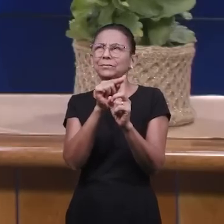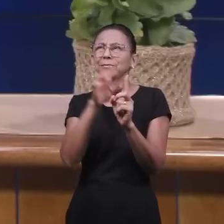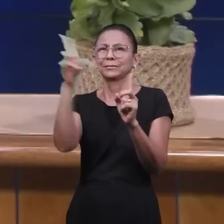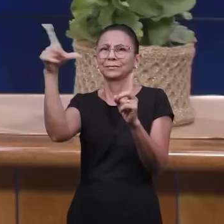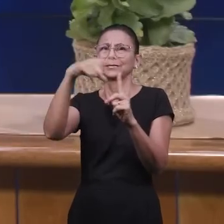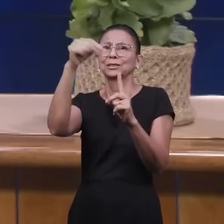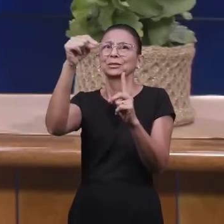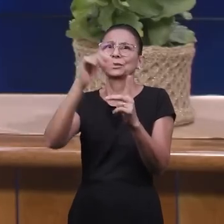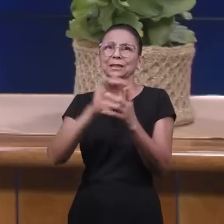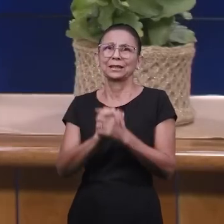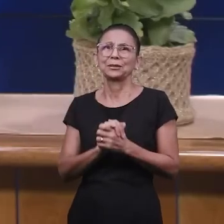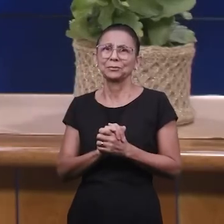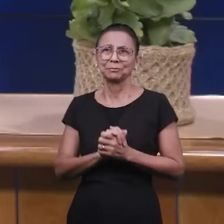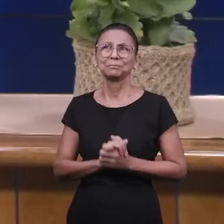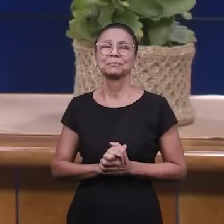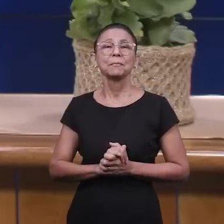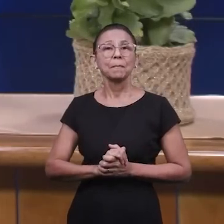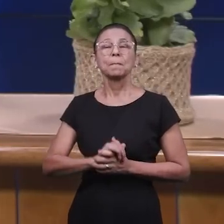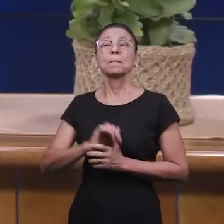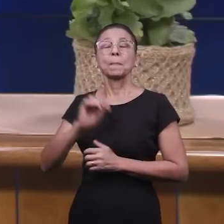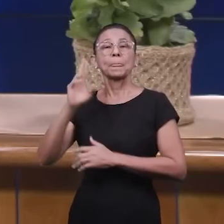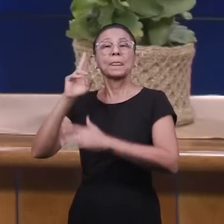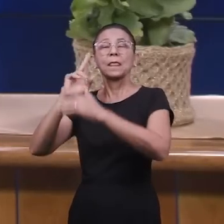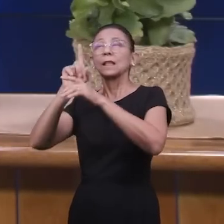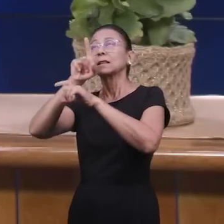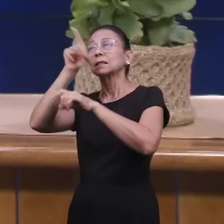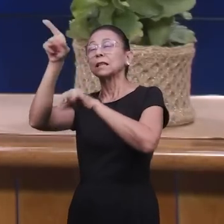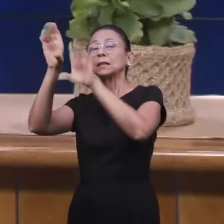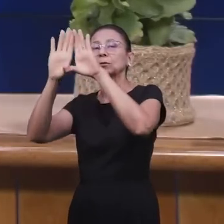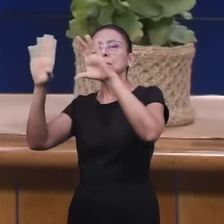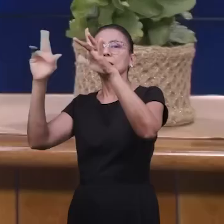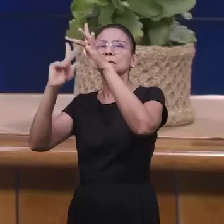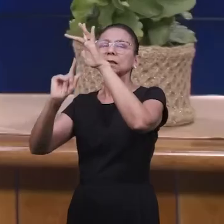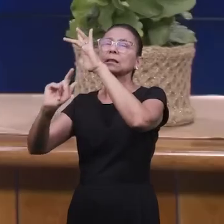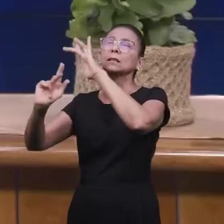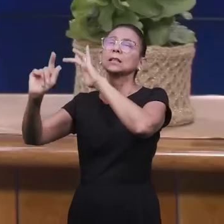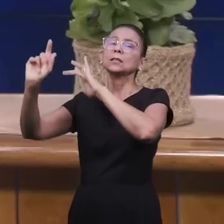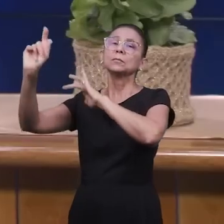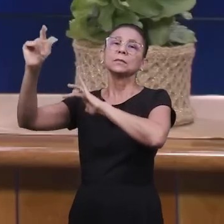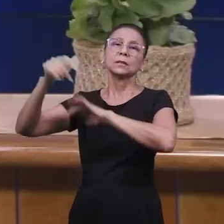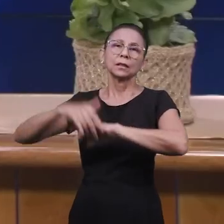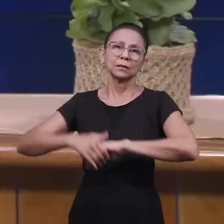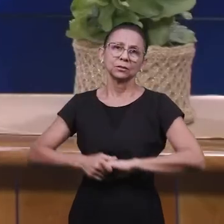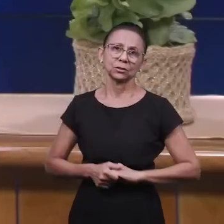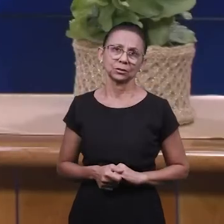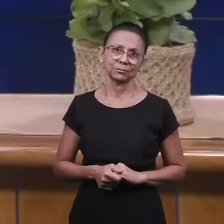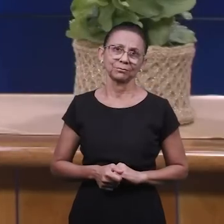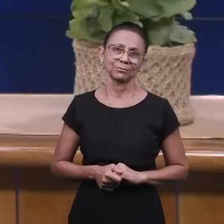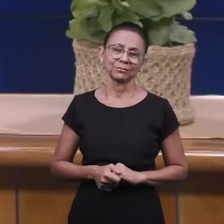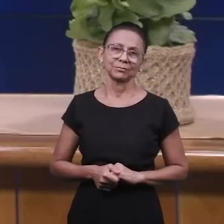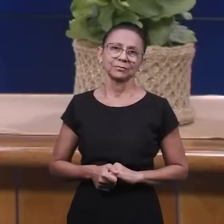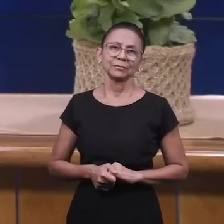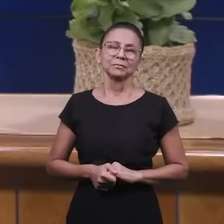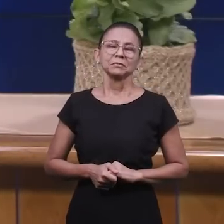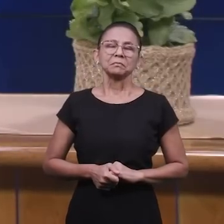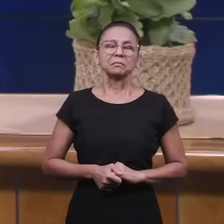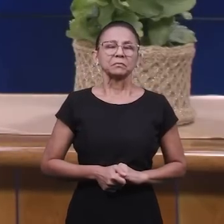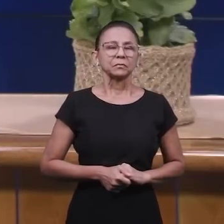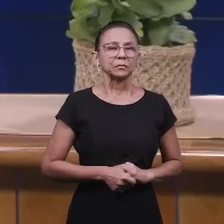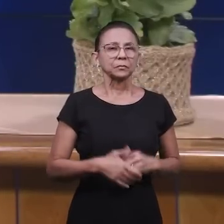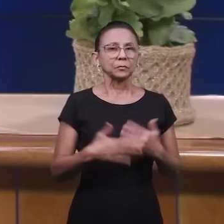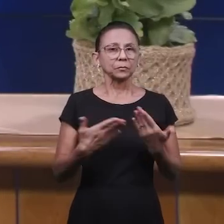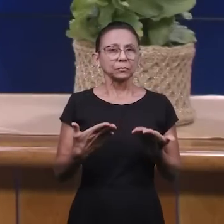cada vez mais firme a vossa vocação e eleição. Então, isso é muito importante, nós entendemos